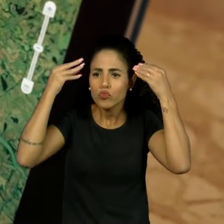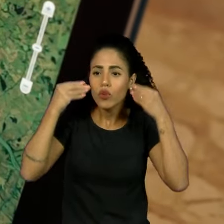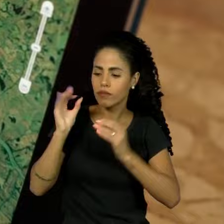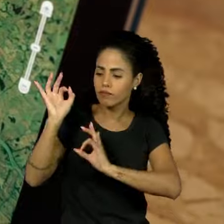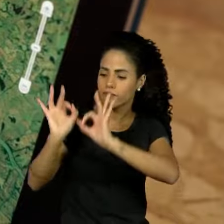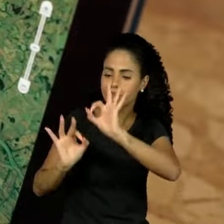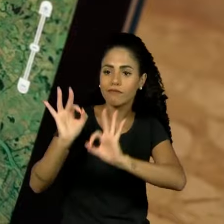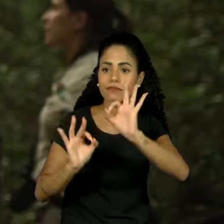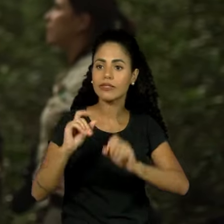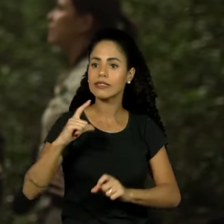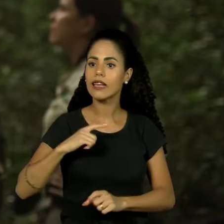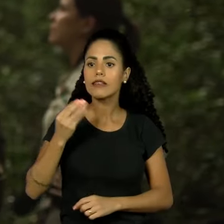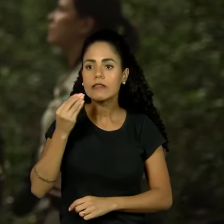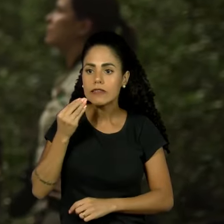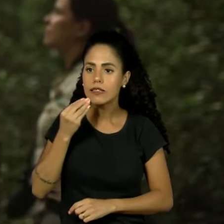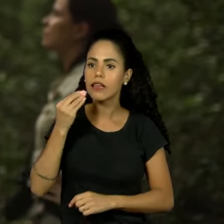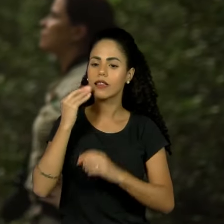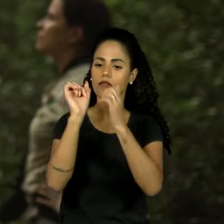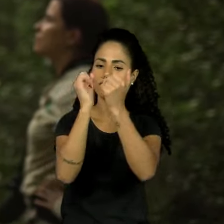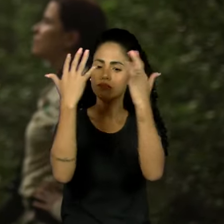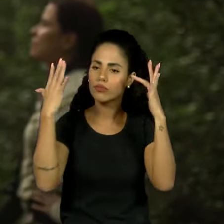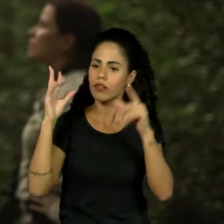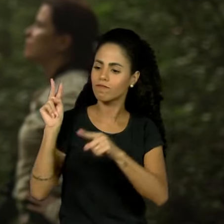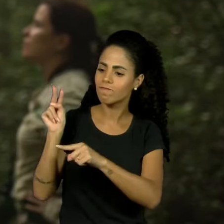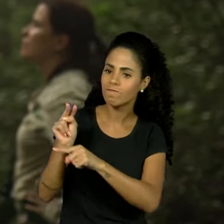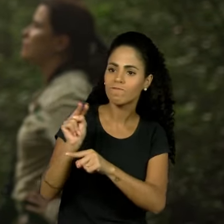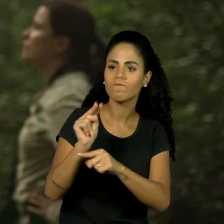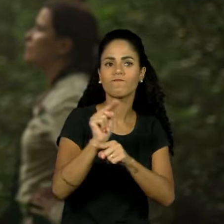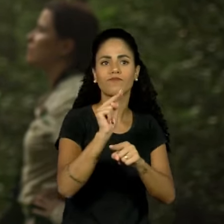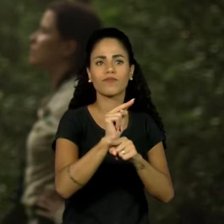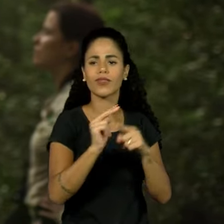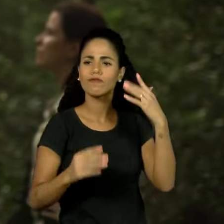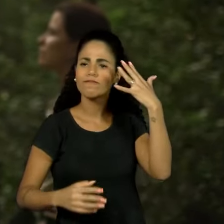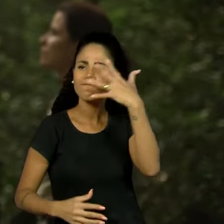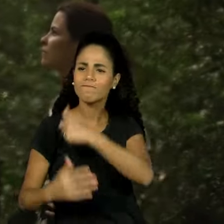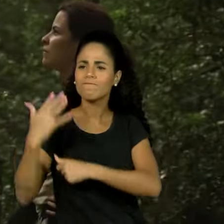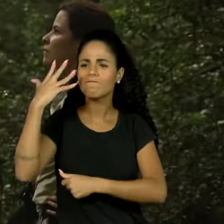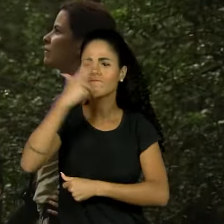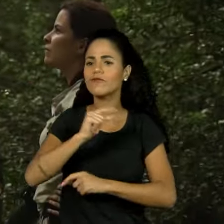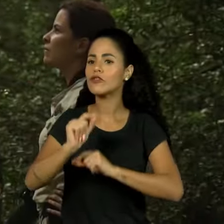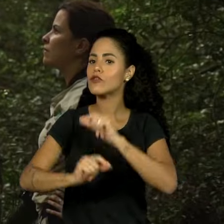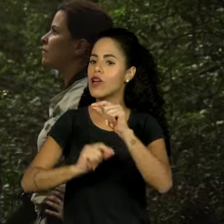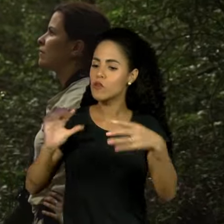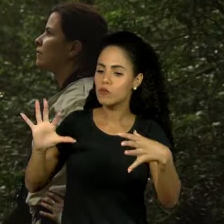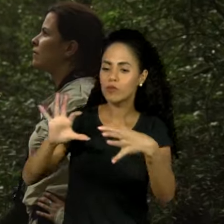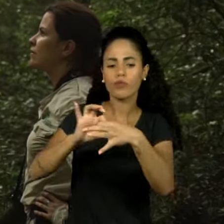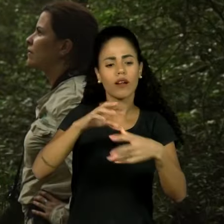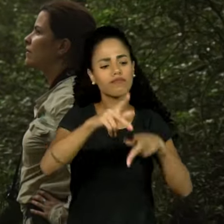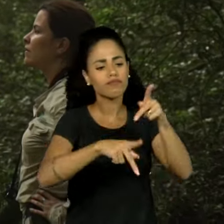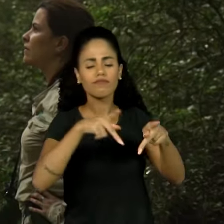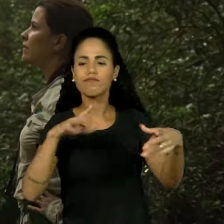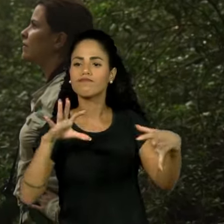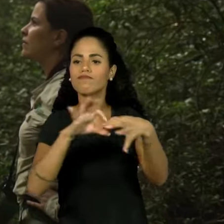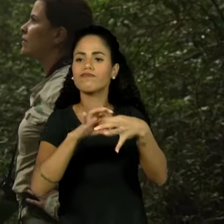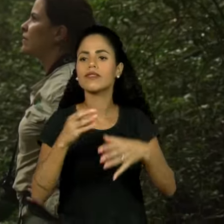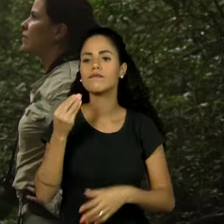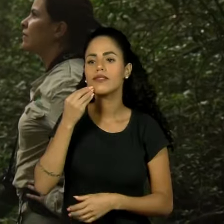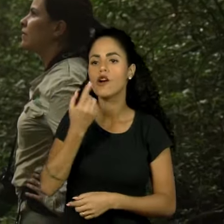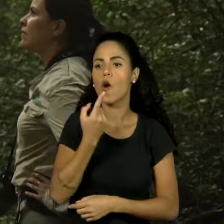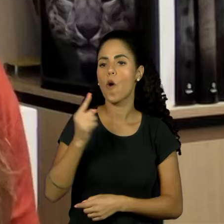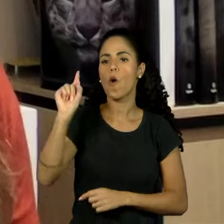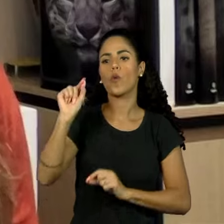projeto de restauração da conectividade da paisagem, também envolver as comunidades com alternativas